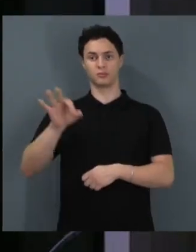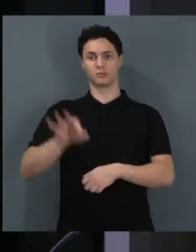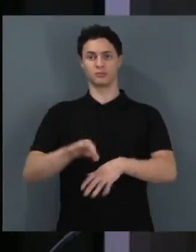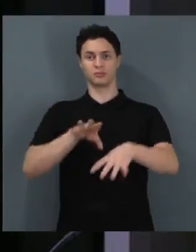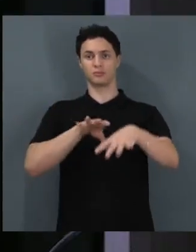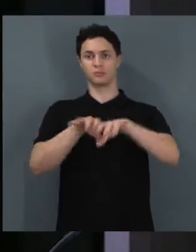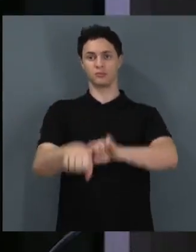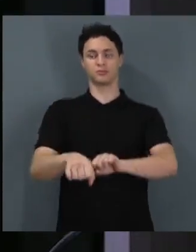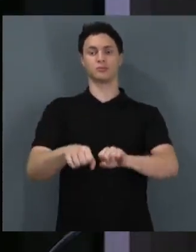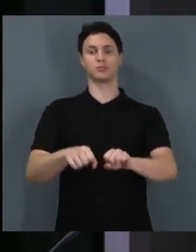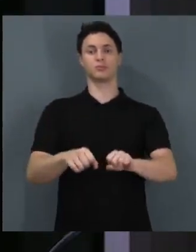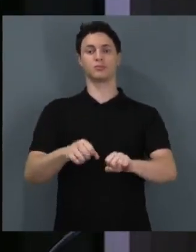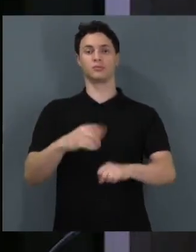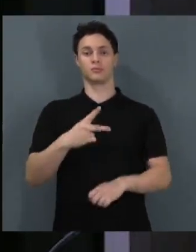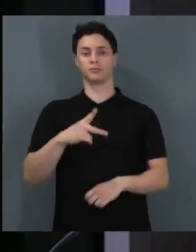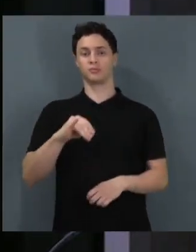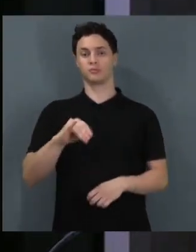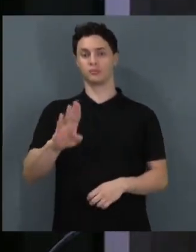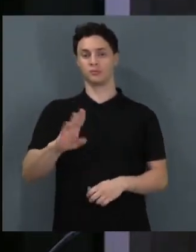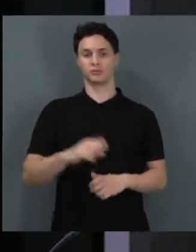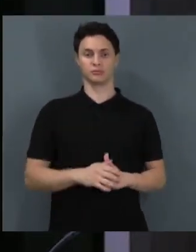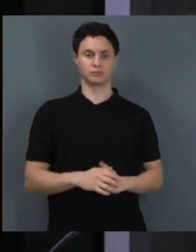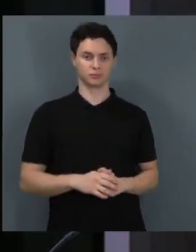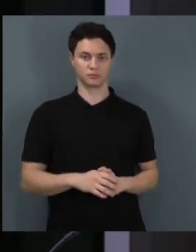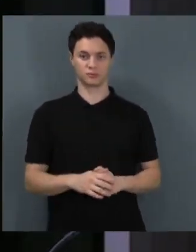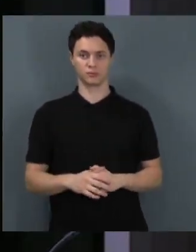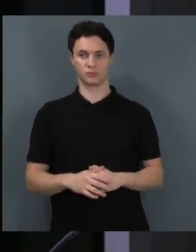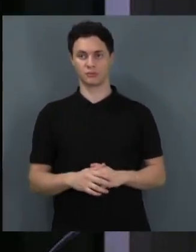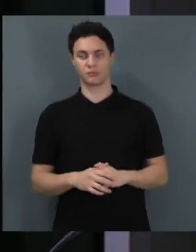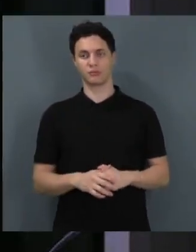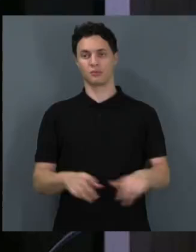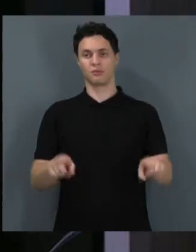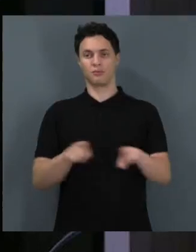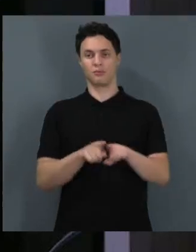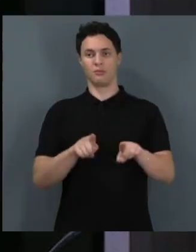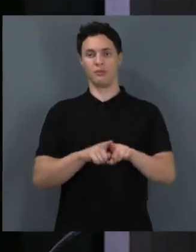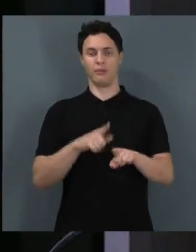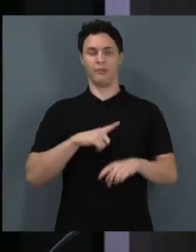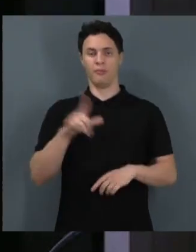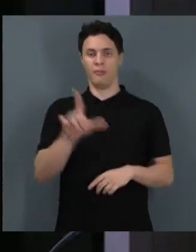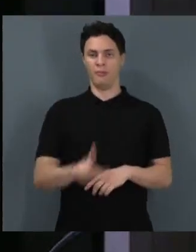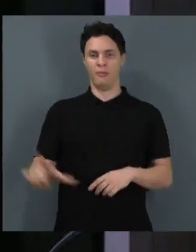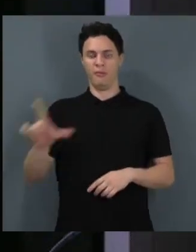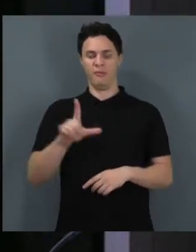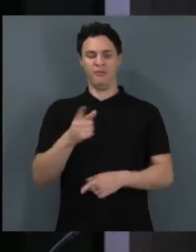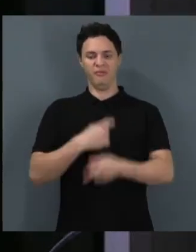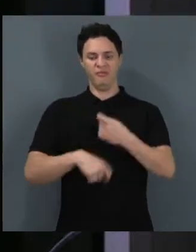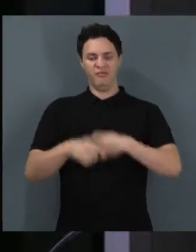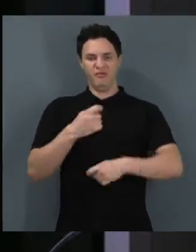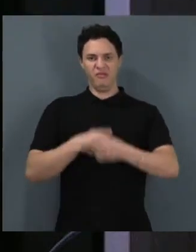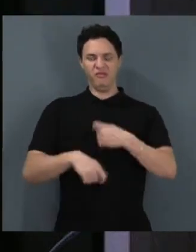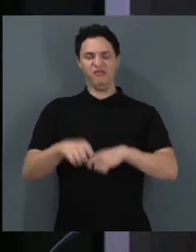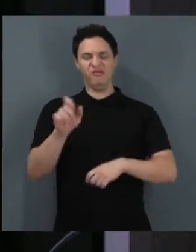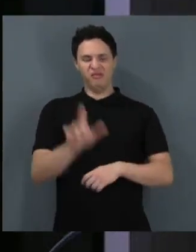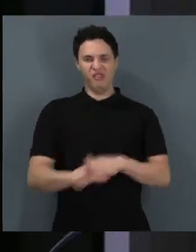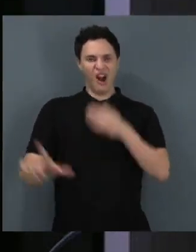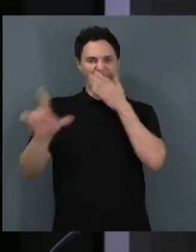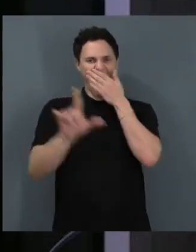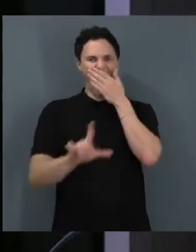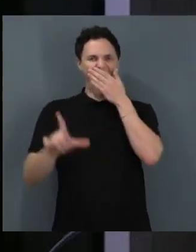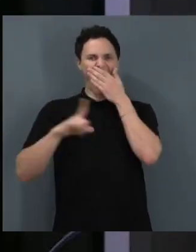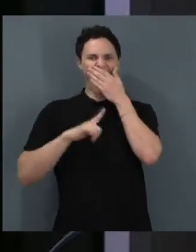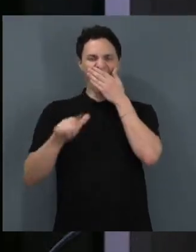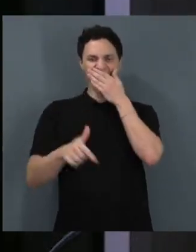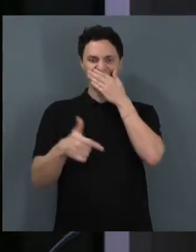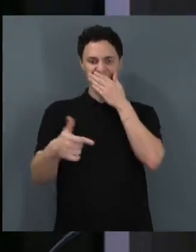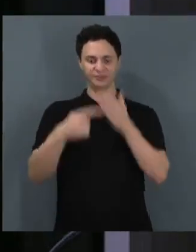nosso produto interno bruto. A literatura da economia, a literatura das ações